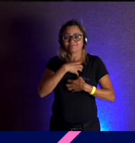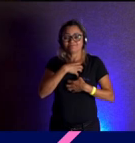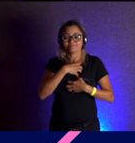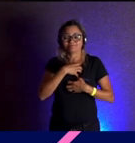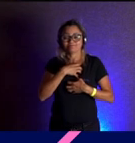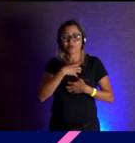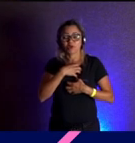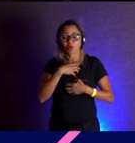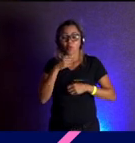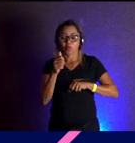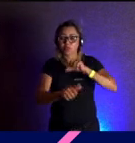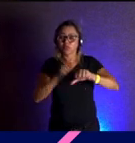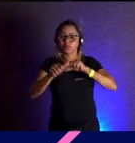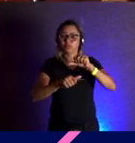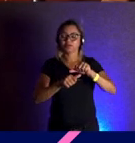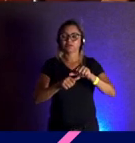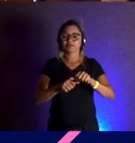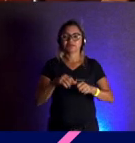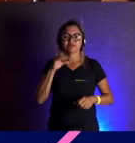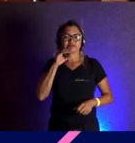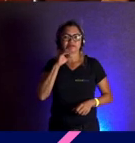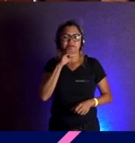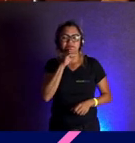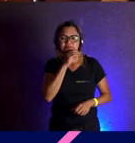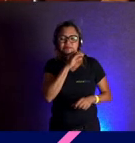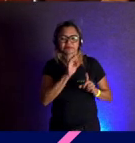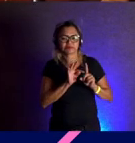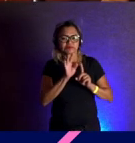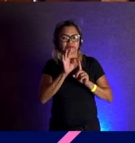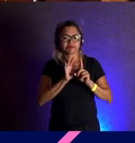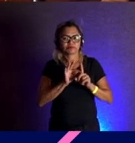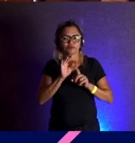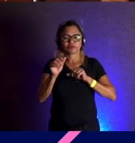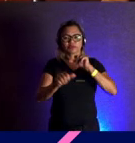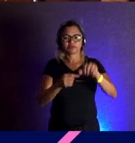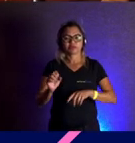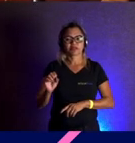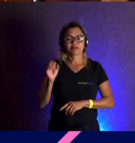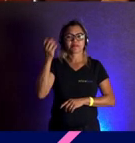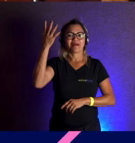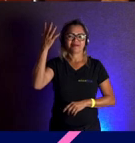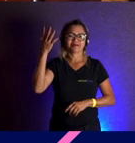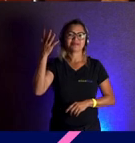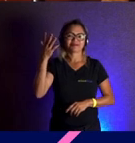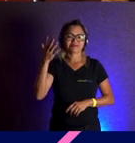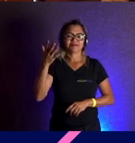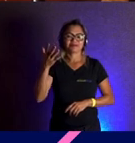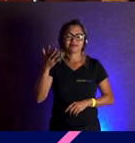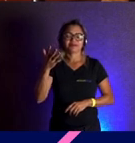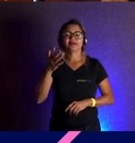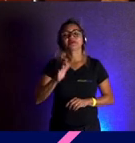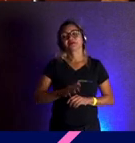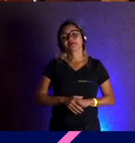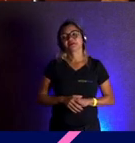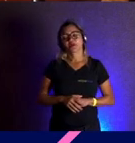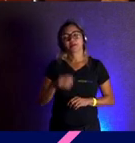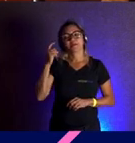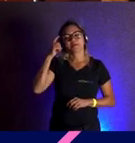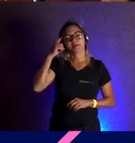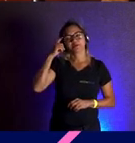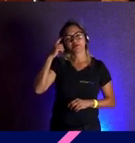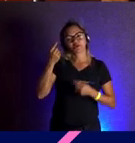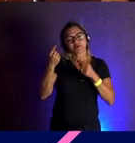o efeito, né, dessa emergência climática. Então, eu penso